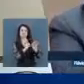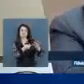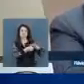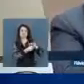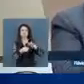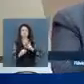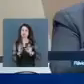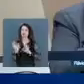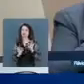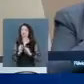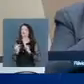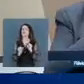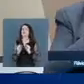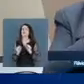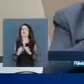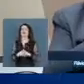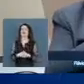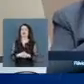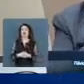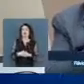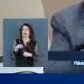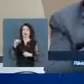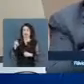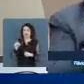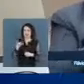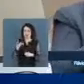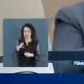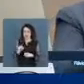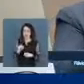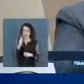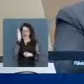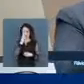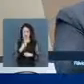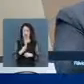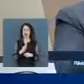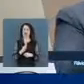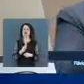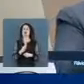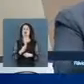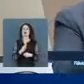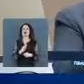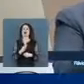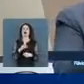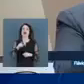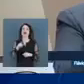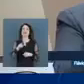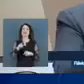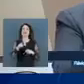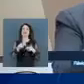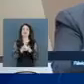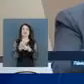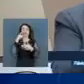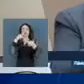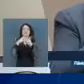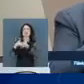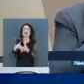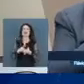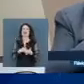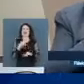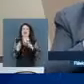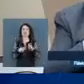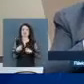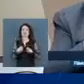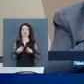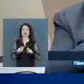Nacional e do Fundo de Segurança Pública impede eficácia às ações do Ministério da Justiça. E foi esse o quadro que nós encontramos.